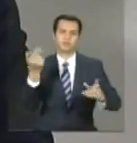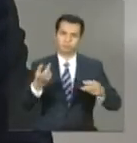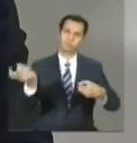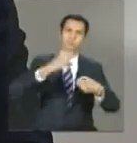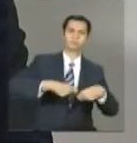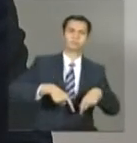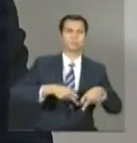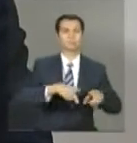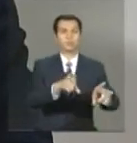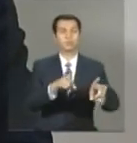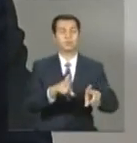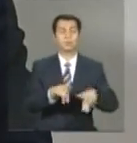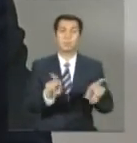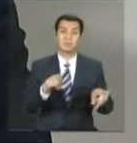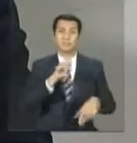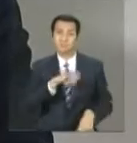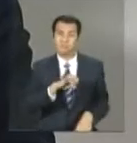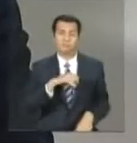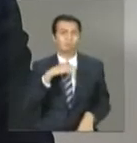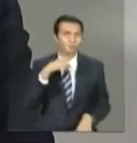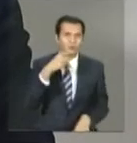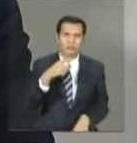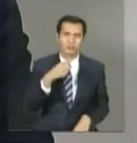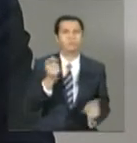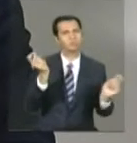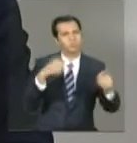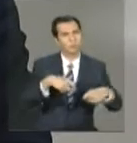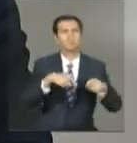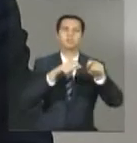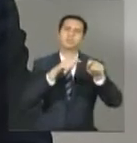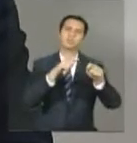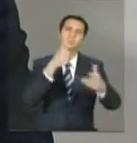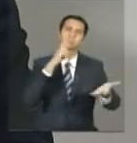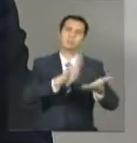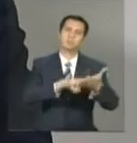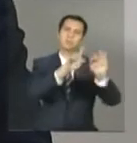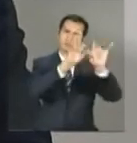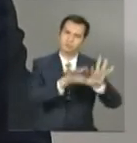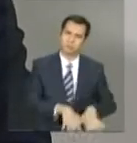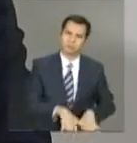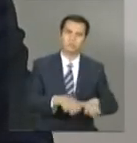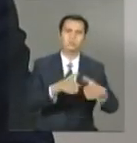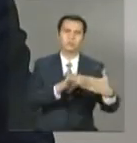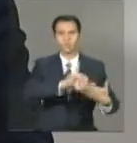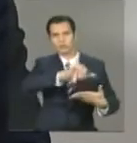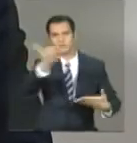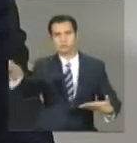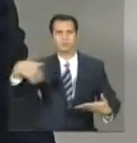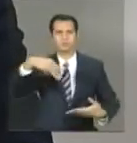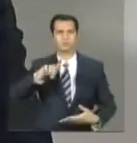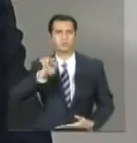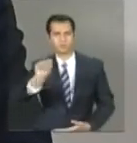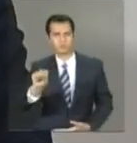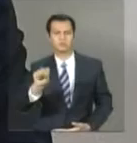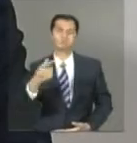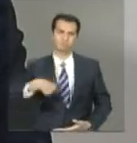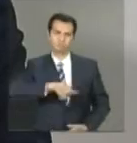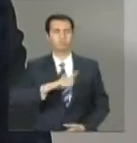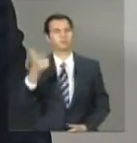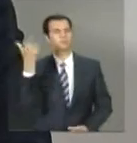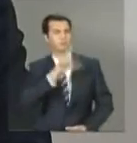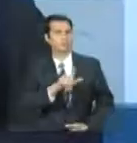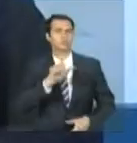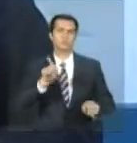ele envia um ofício ao MDS solicitando a reversão, justificando por que está solicitando essa reversão, e a reversão é efetuada pelo